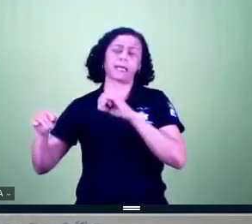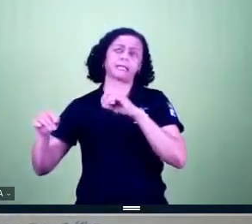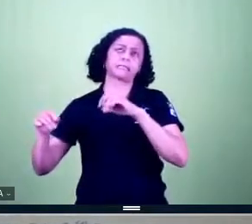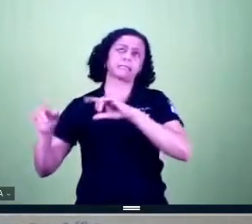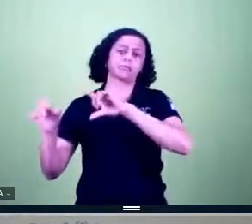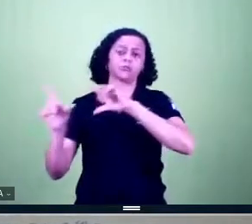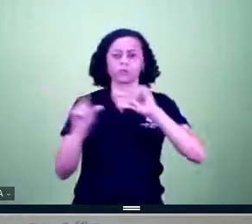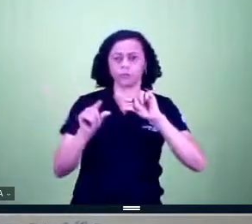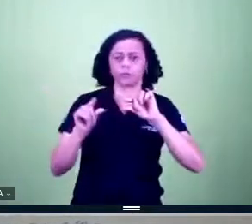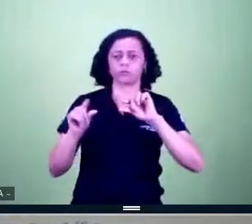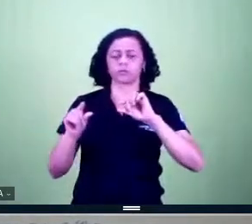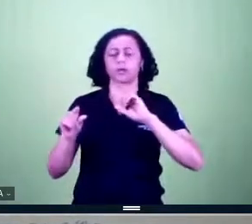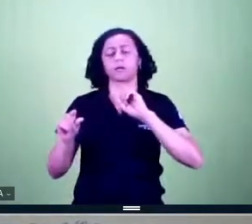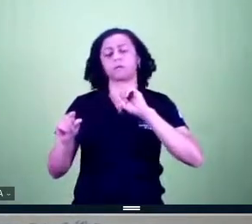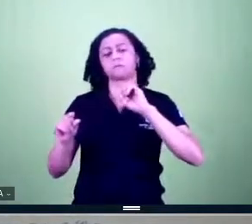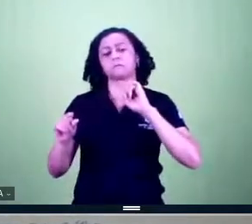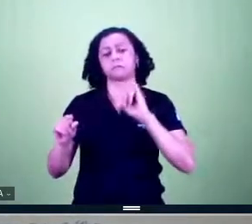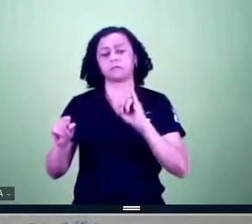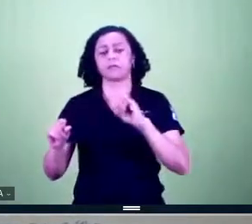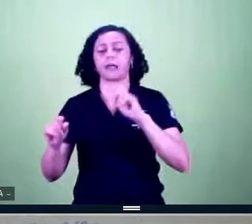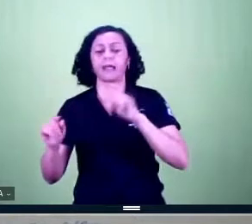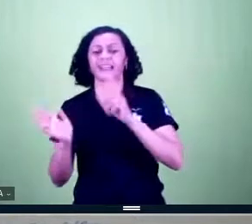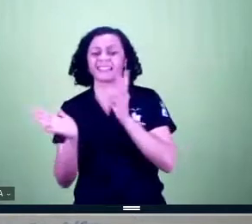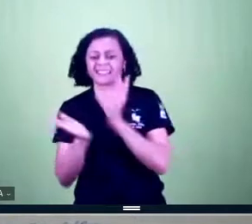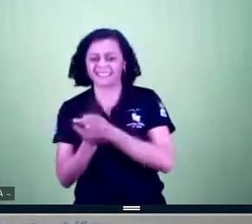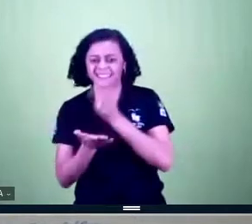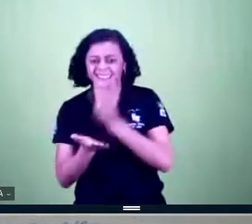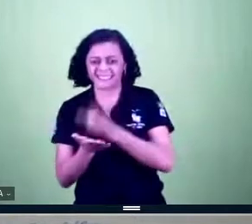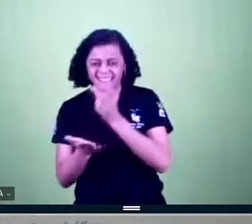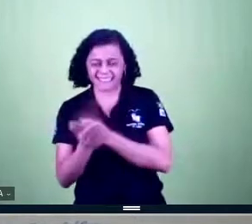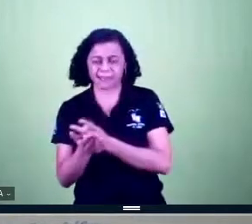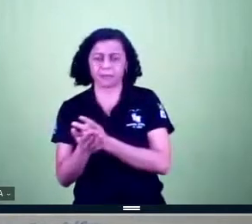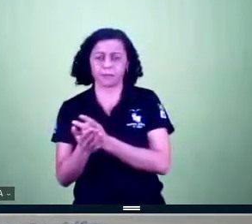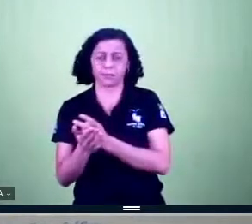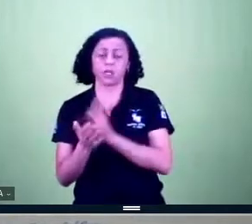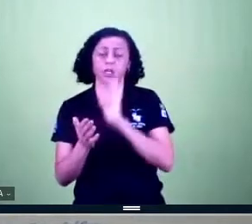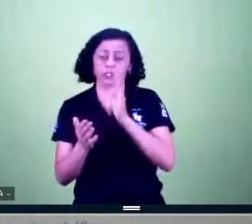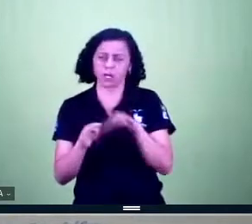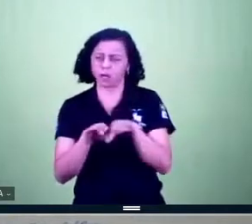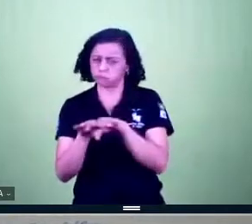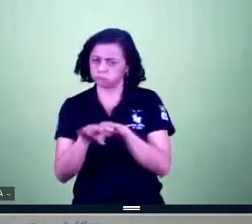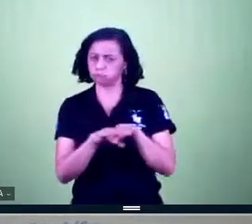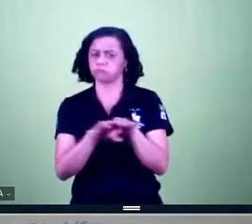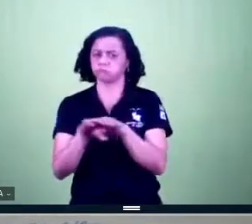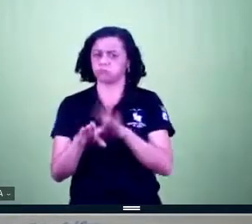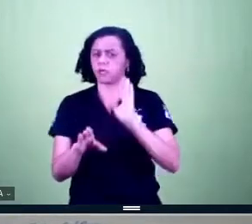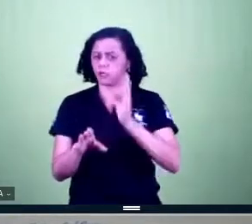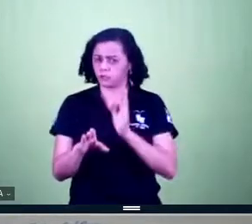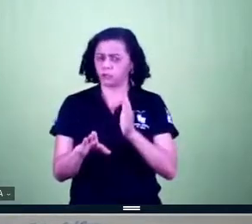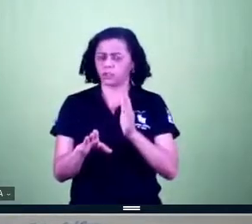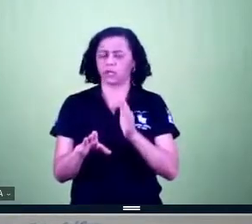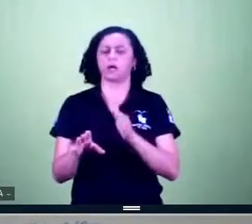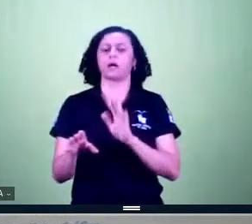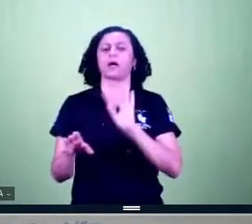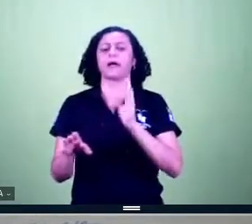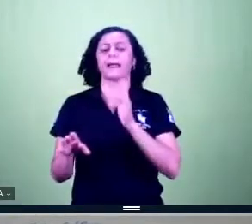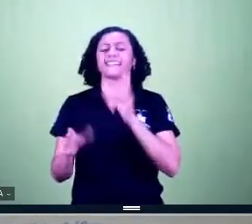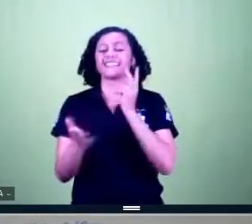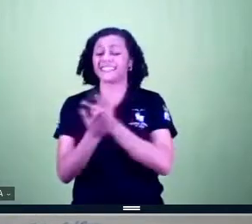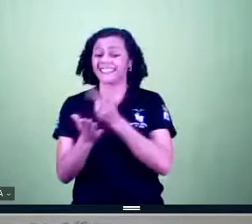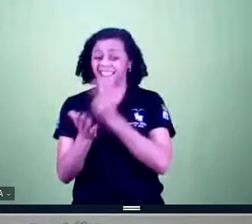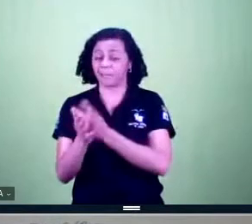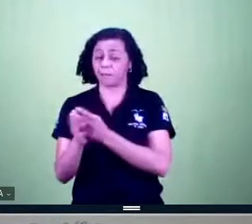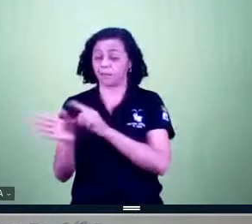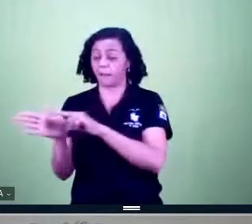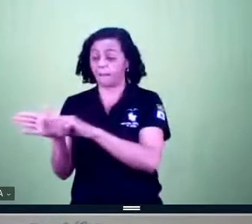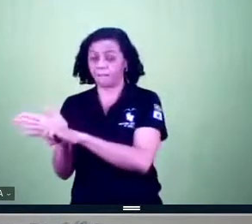geração, fonte ou carga, sempre é setinha de tensão, por convenção, tá? Poderia ser ao contrário, mas por convenção, sempre é do